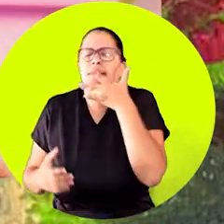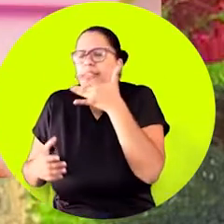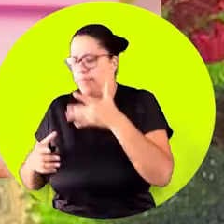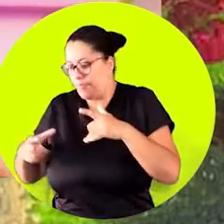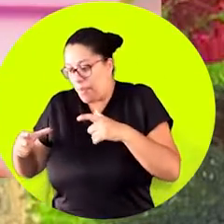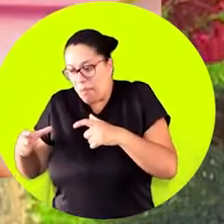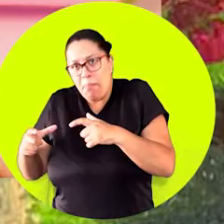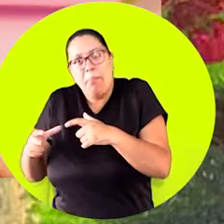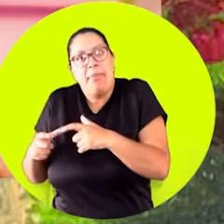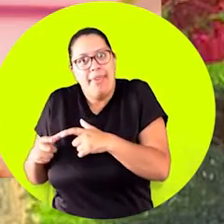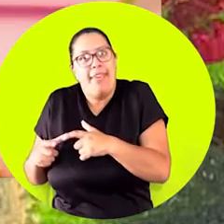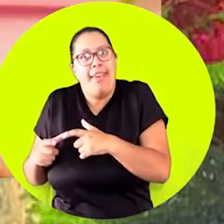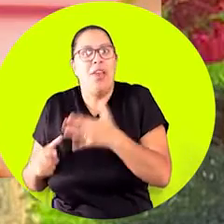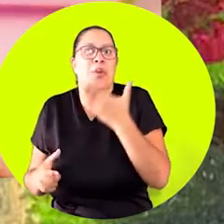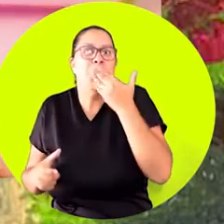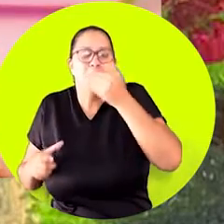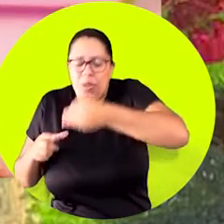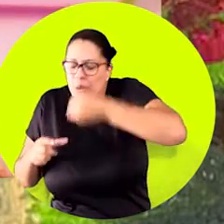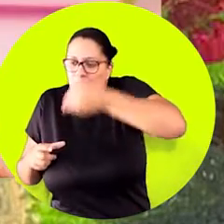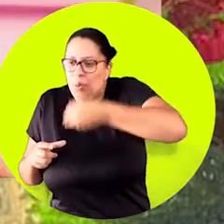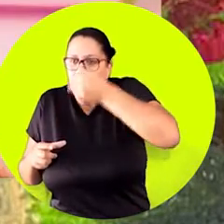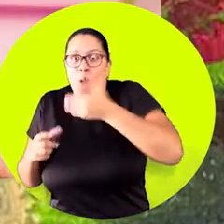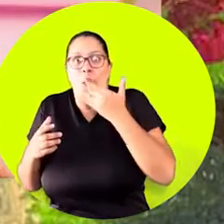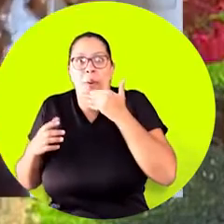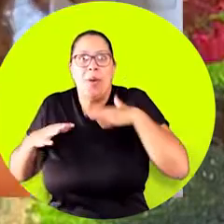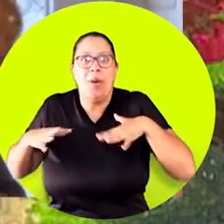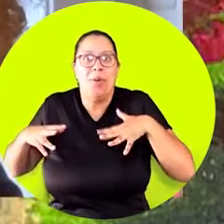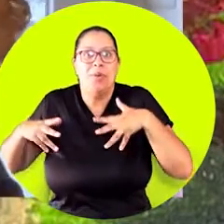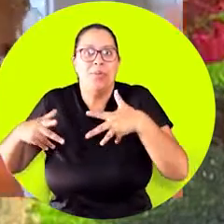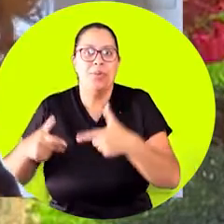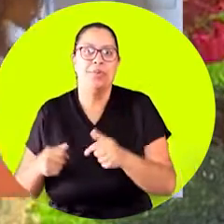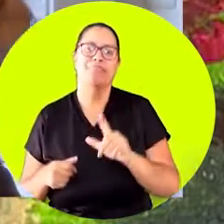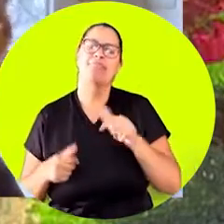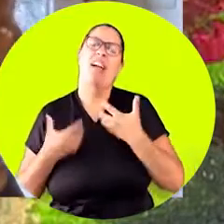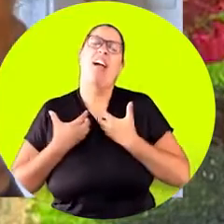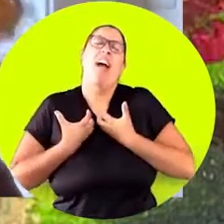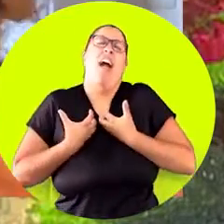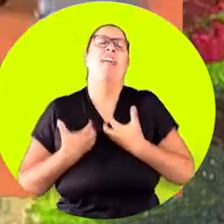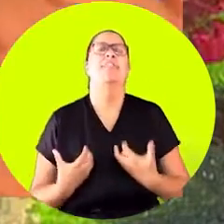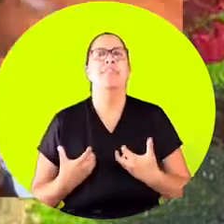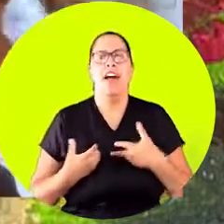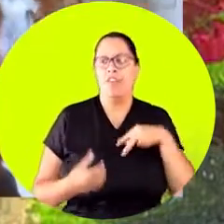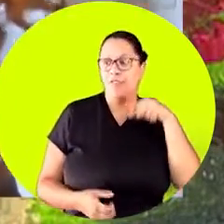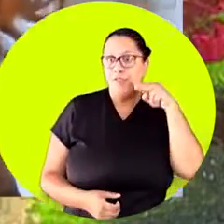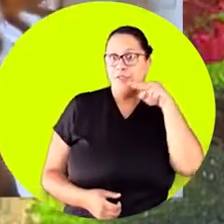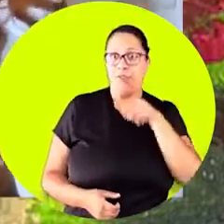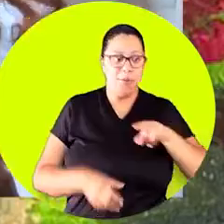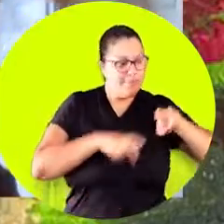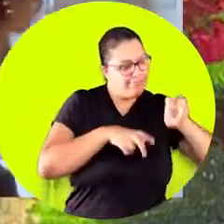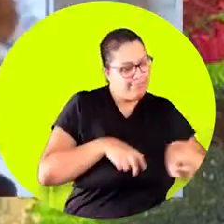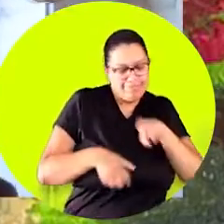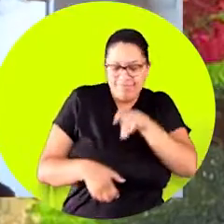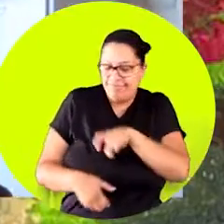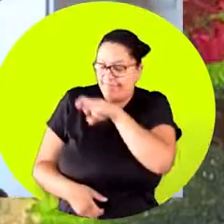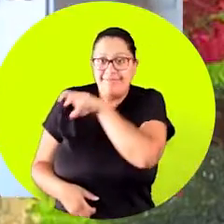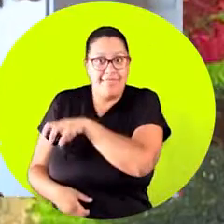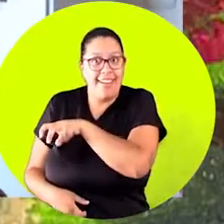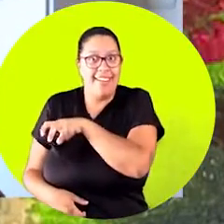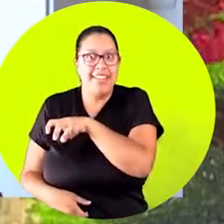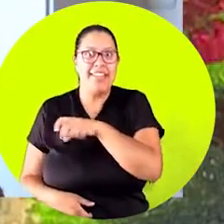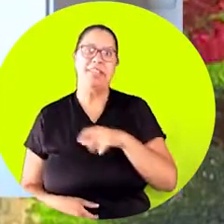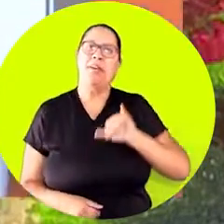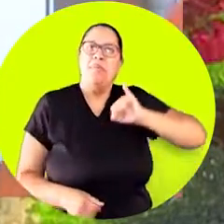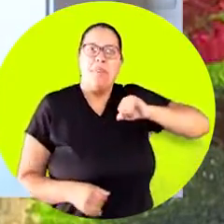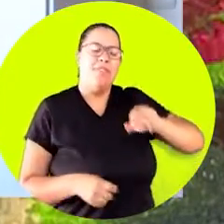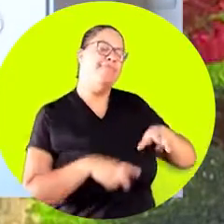menor e ela foi lá e comeu tudo que tinha na tigelinha. Pois, cansada, Cachinhos Dourados viu três cadeiras e ela resolveu sentar em